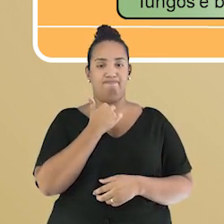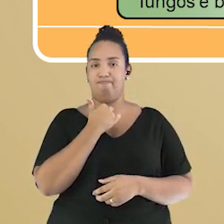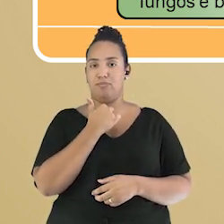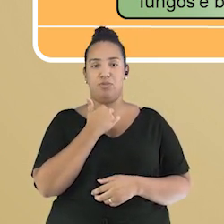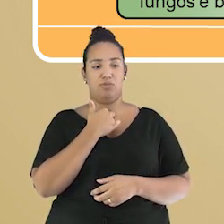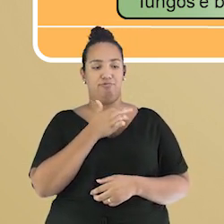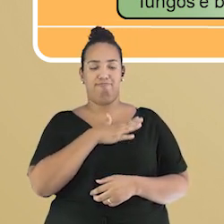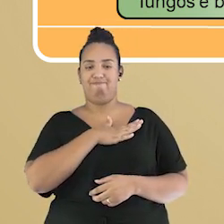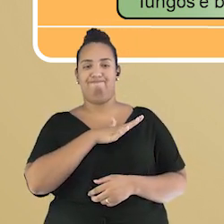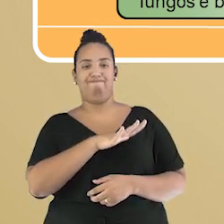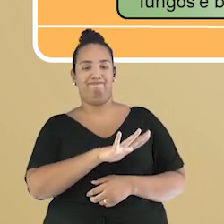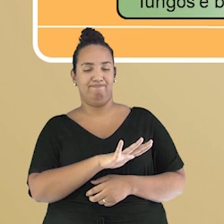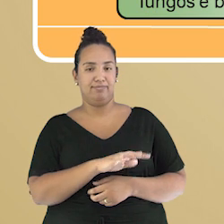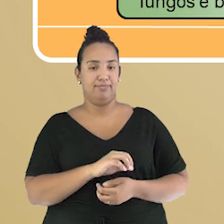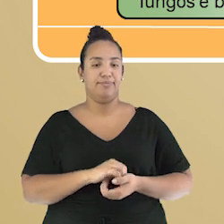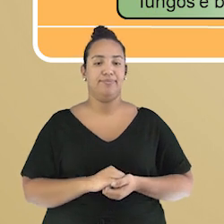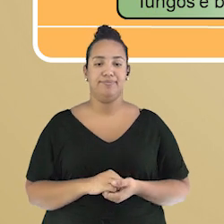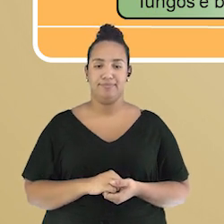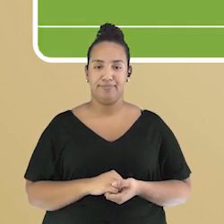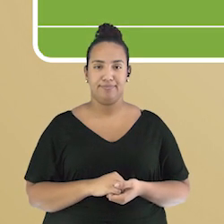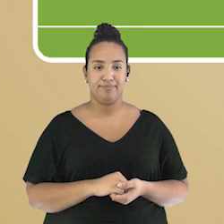impróprio para o nosso consumo.